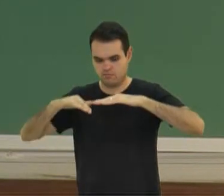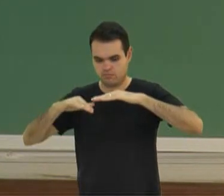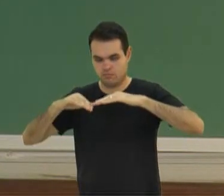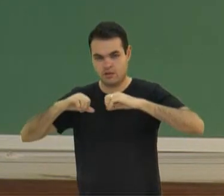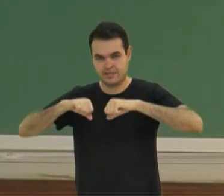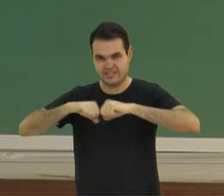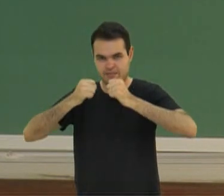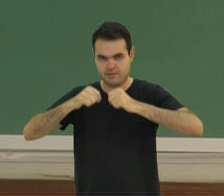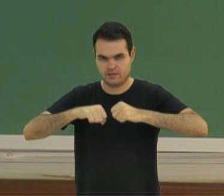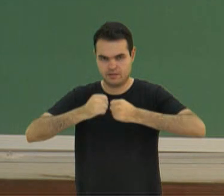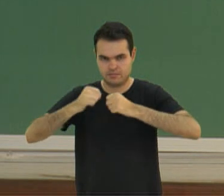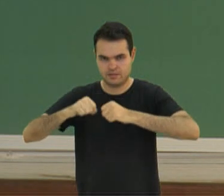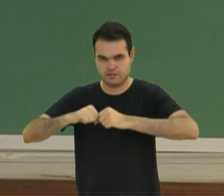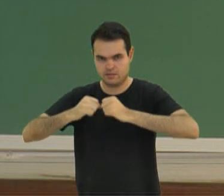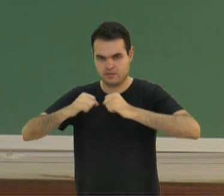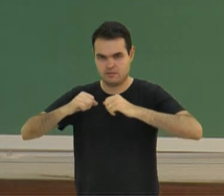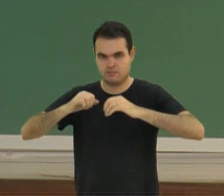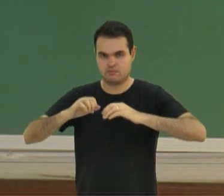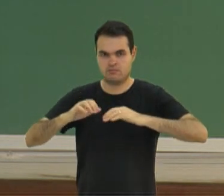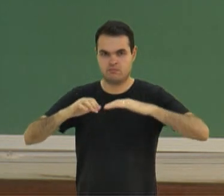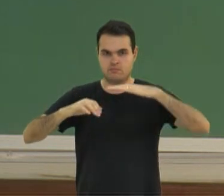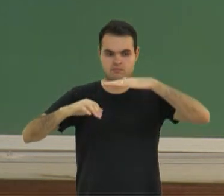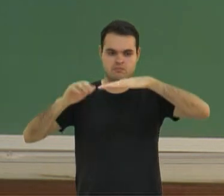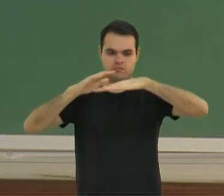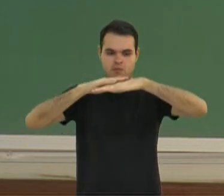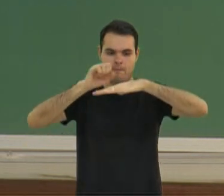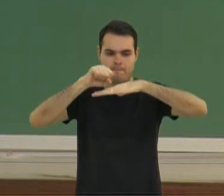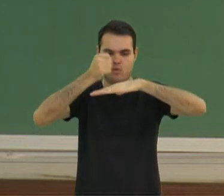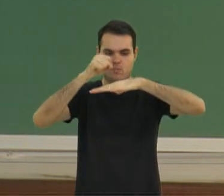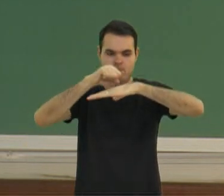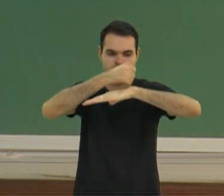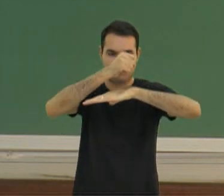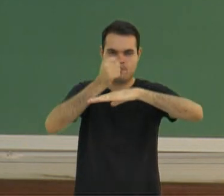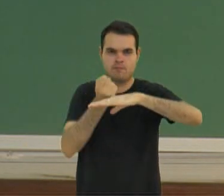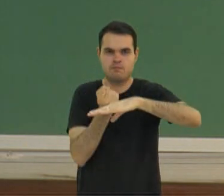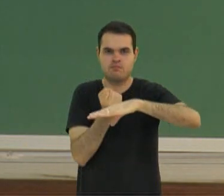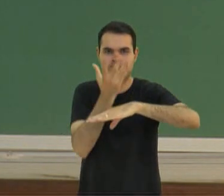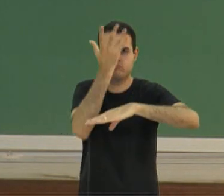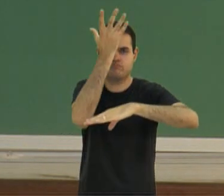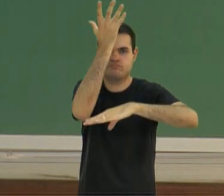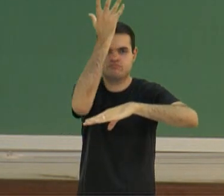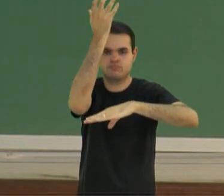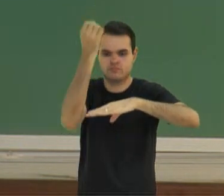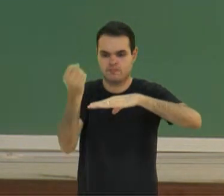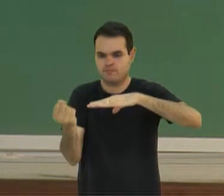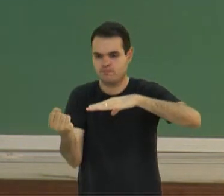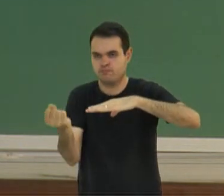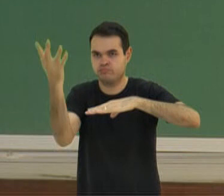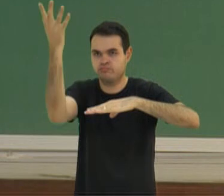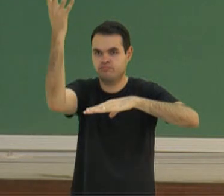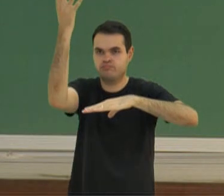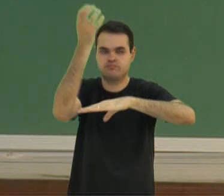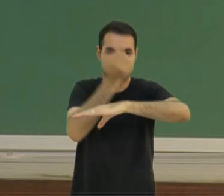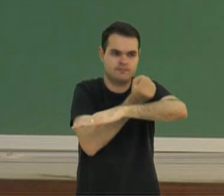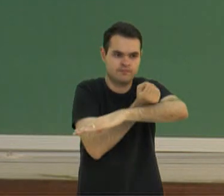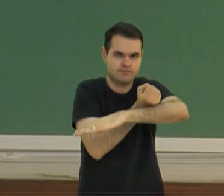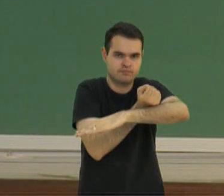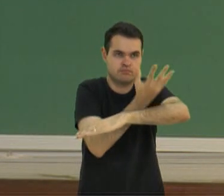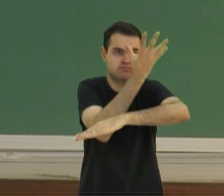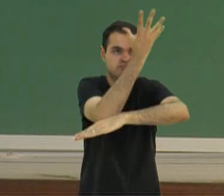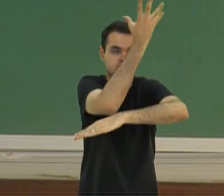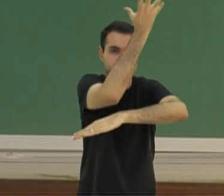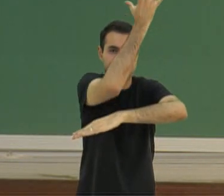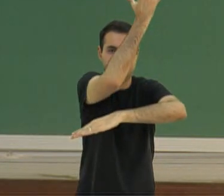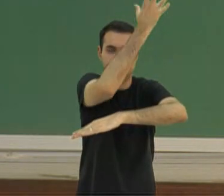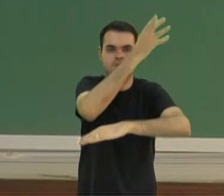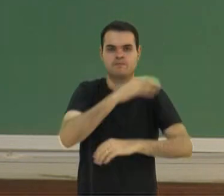quebras da superfície terrestre, formando piscinas termais e geysers, a partir dos quais pode ser